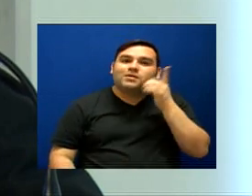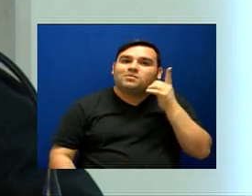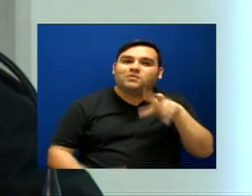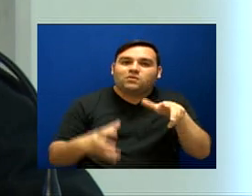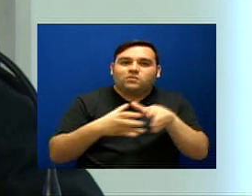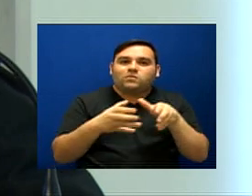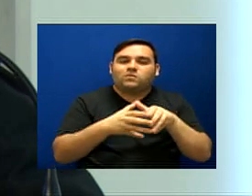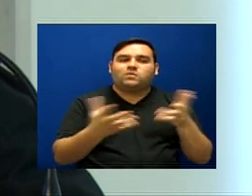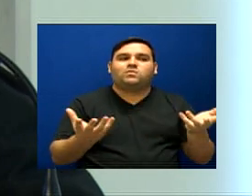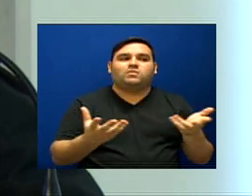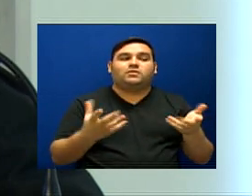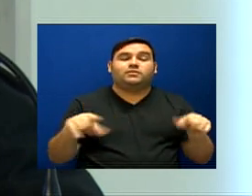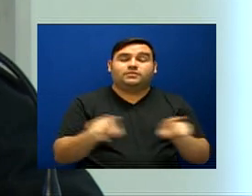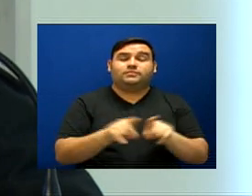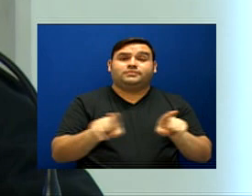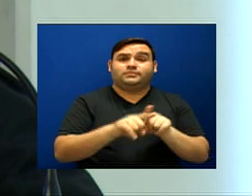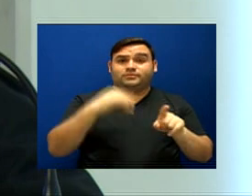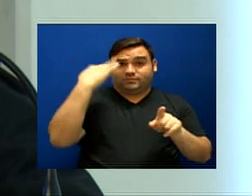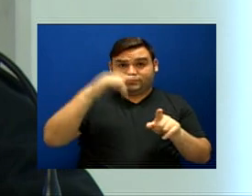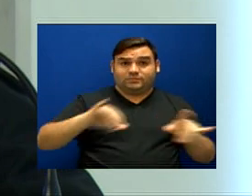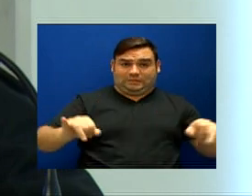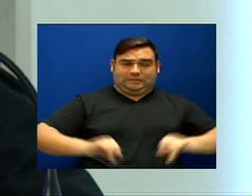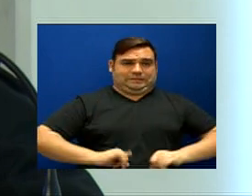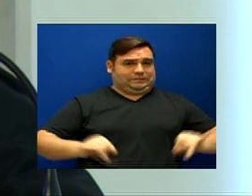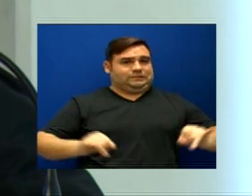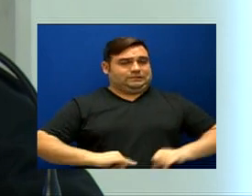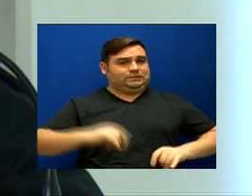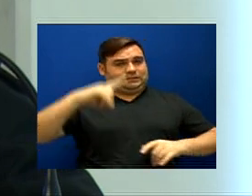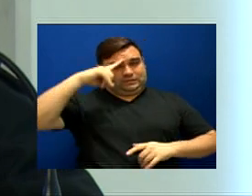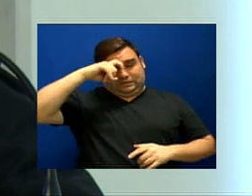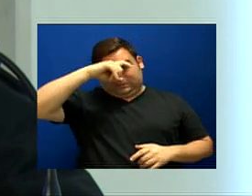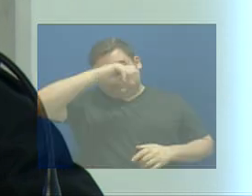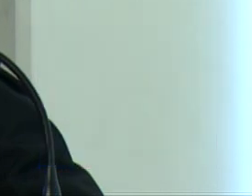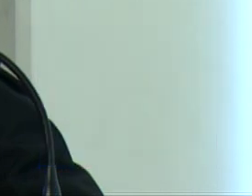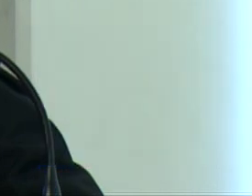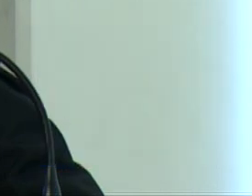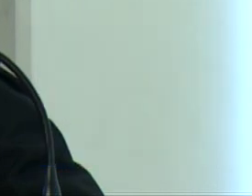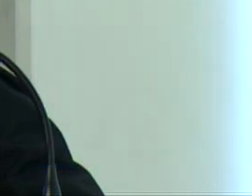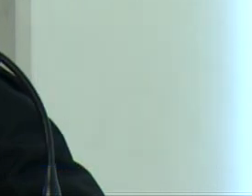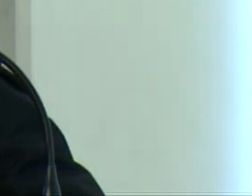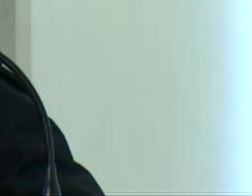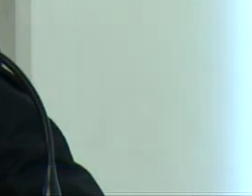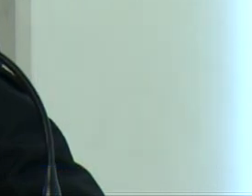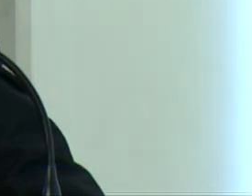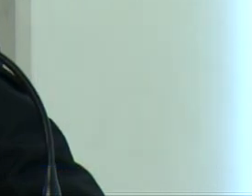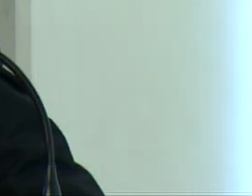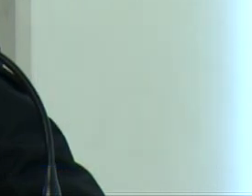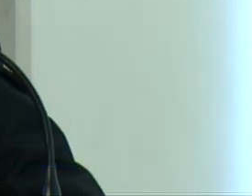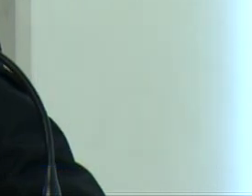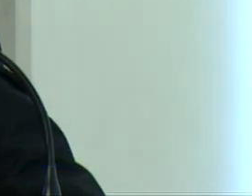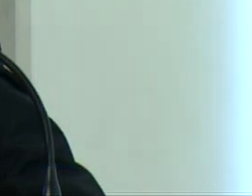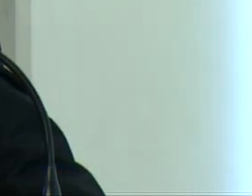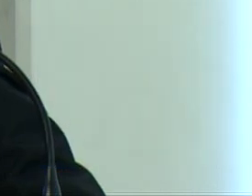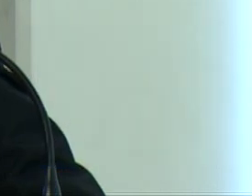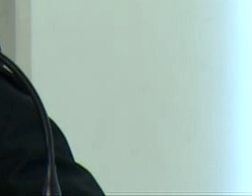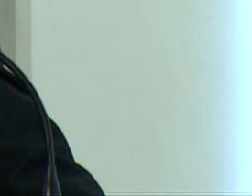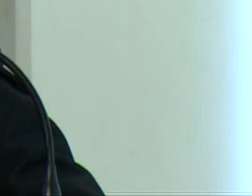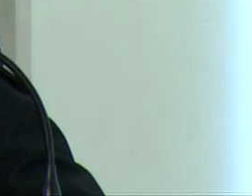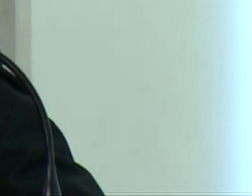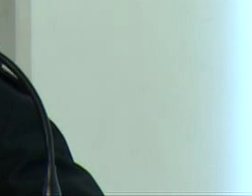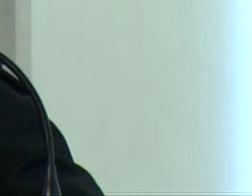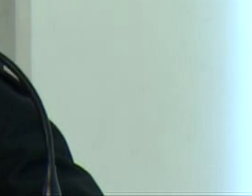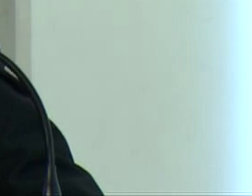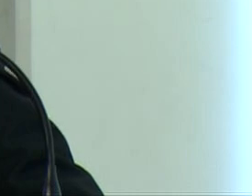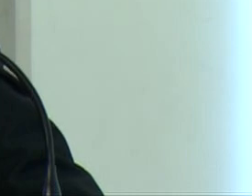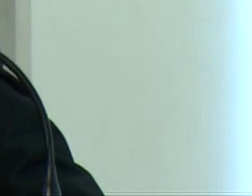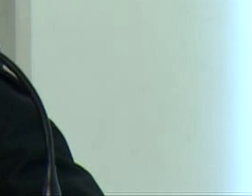deputados, e sei o quanto foi sofrível para que isso pudesse acontecer e viabilizar como recursos para obras